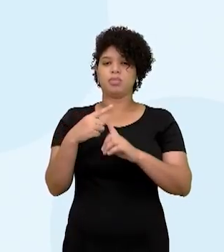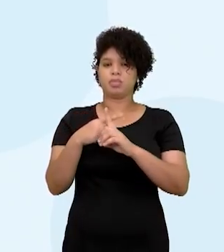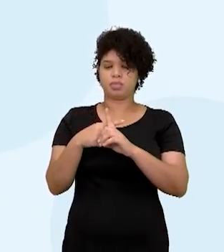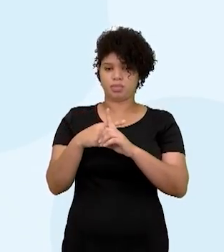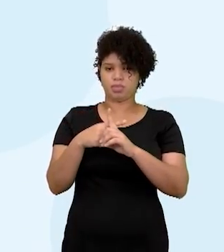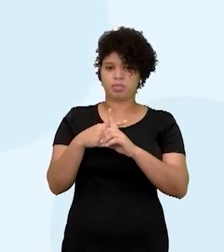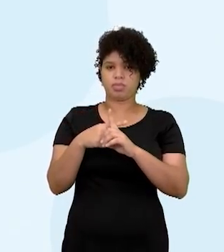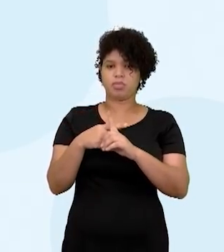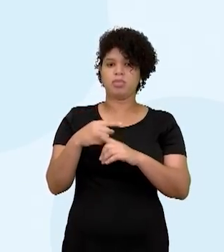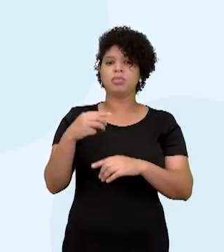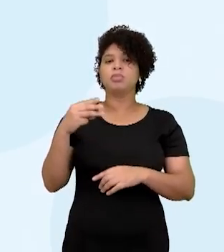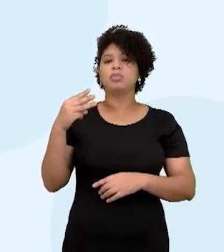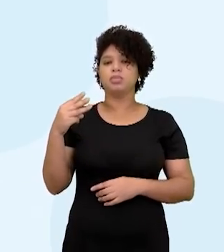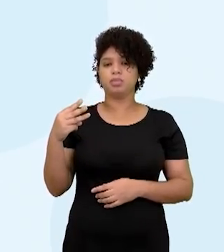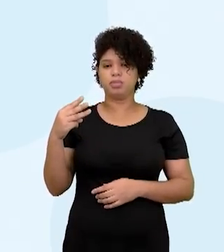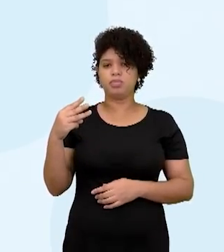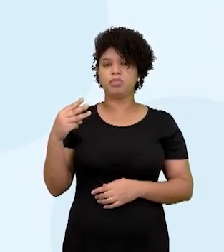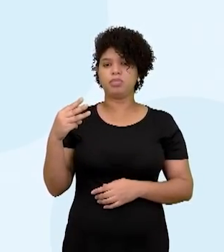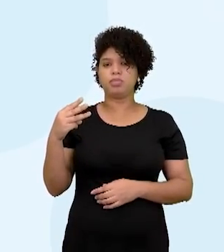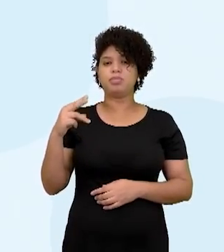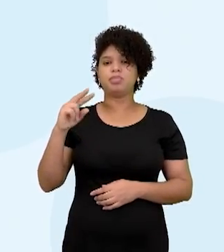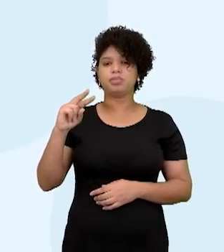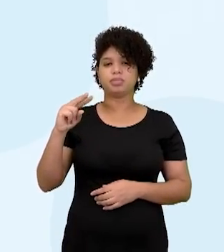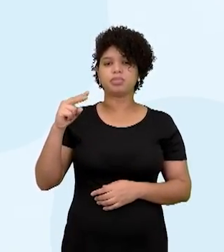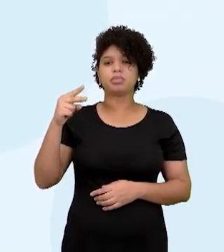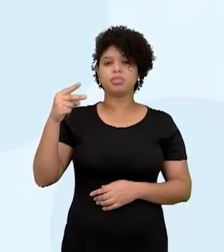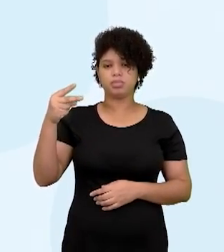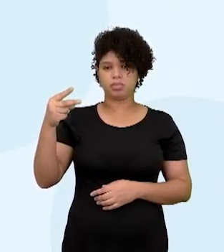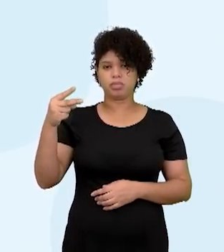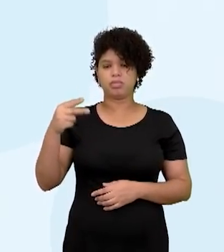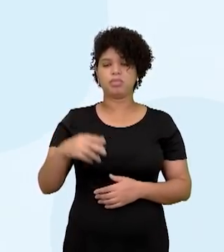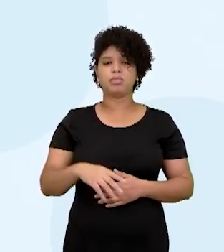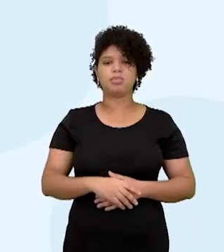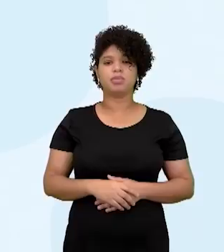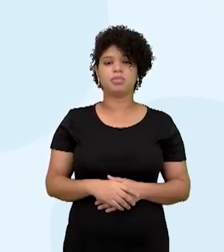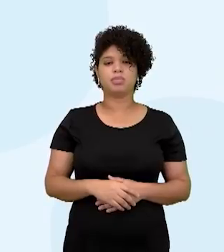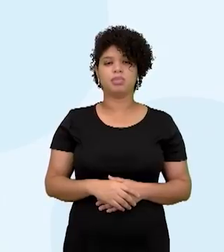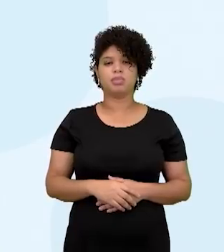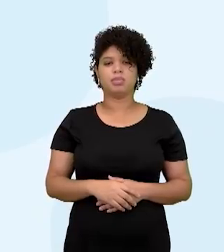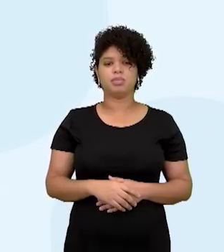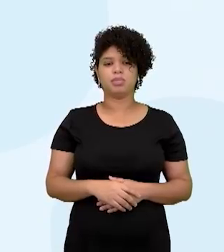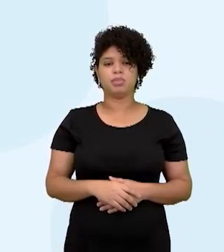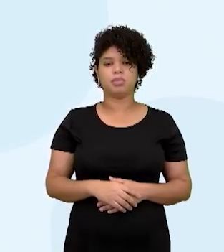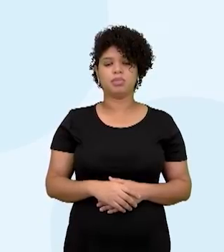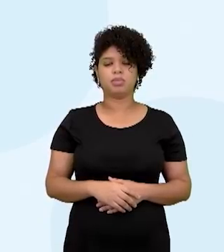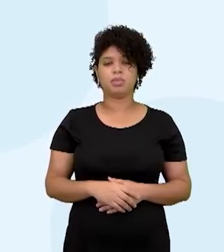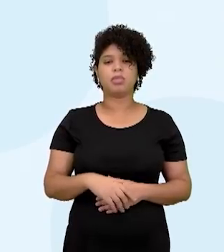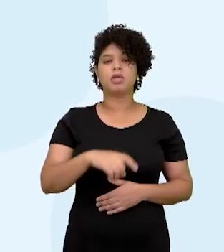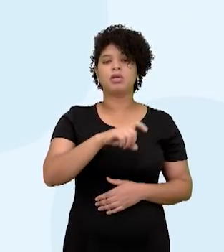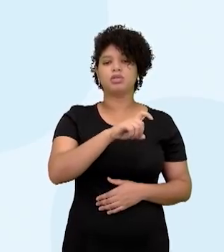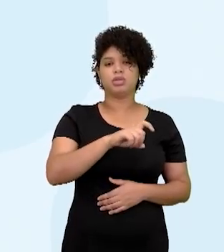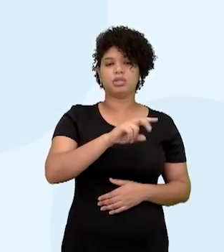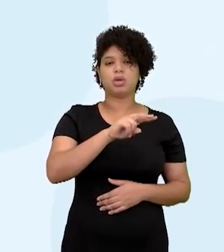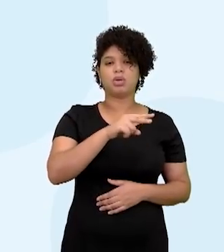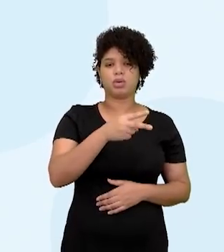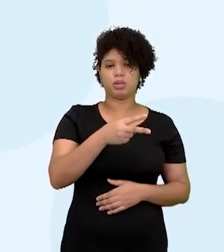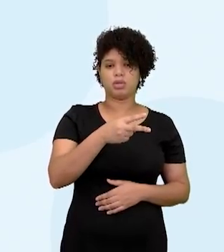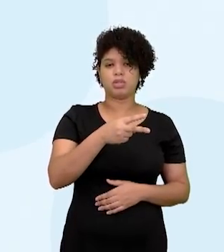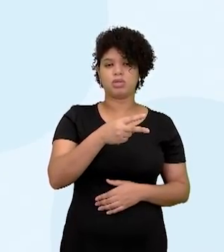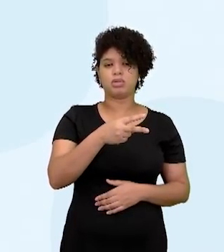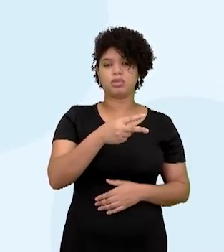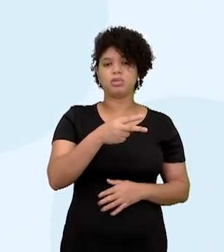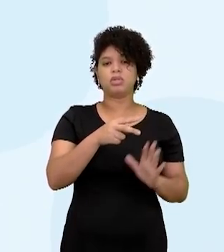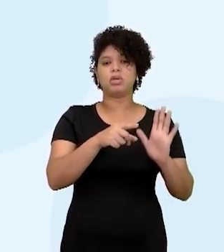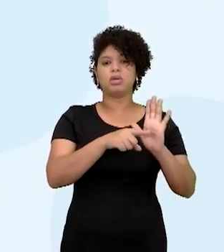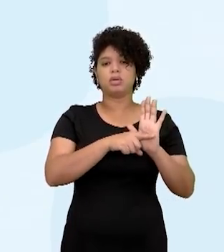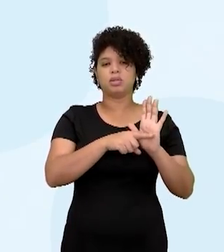Isso. Mais o segundo termo, que é o 3, elevado ao quadrado. Tá, agora eu vou arrumar. X quadrado, sinal de